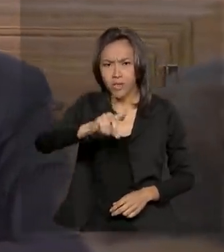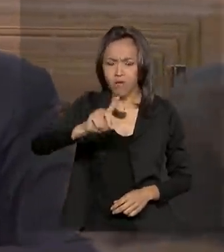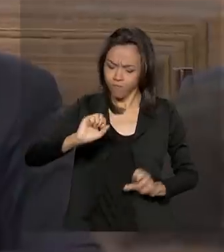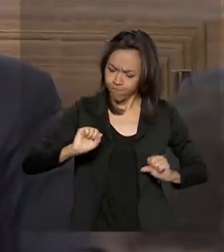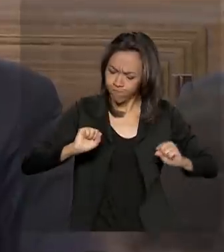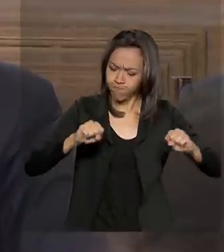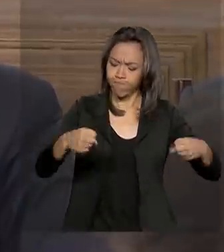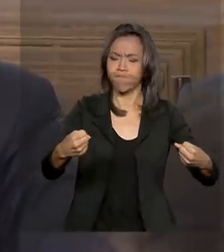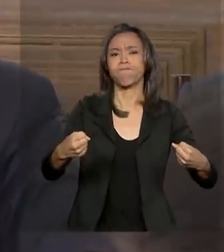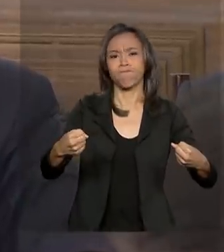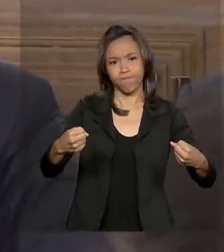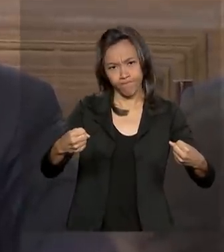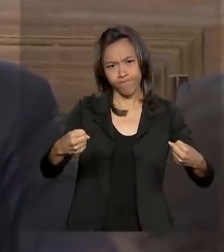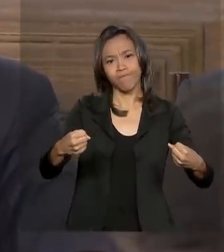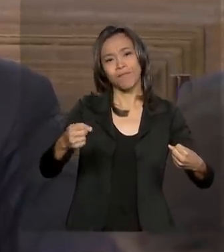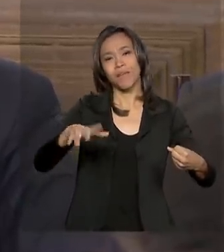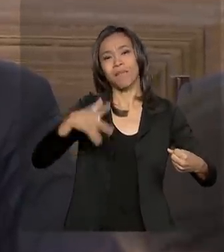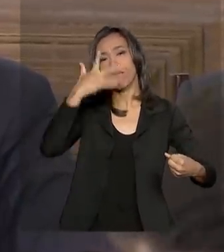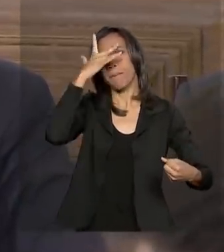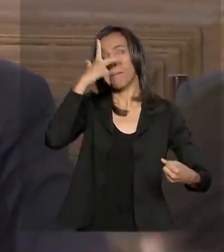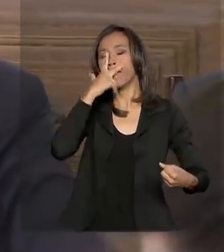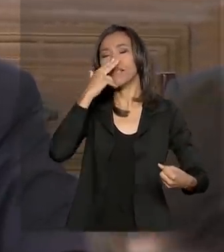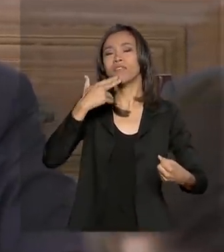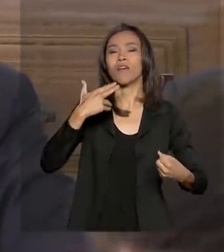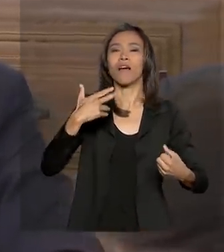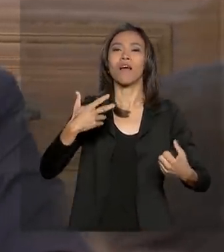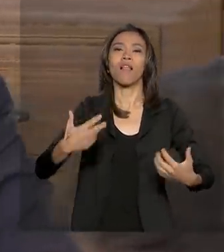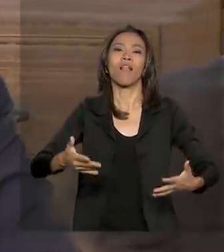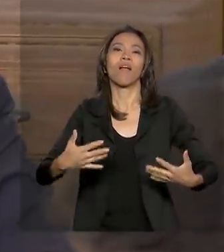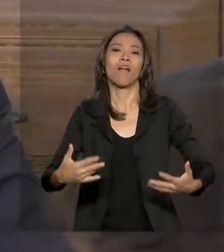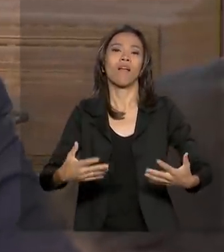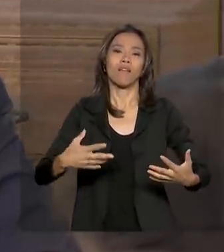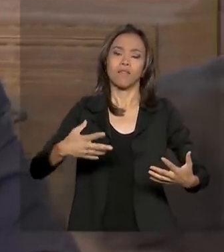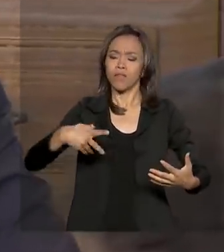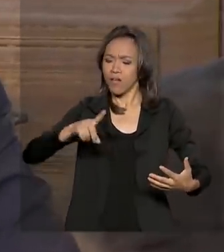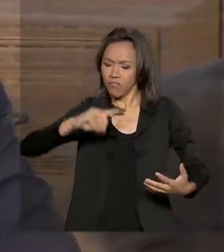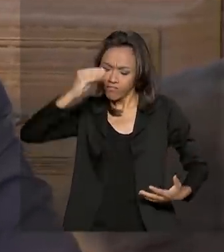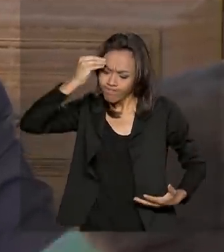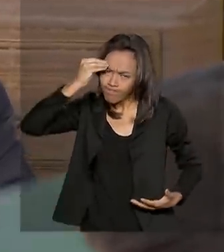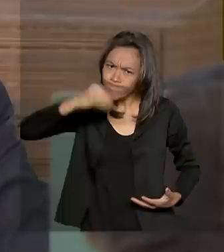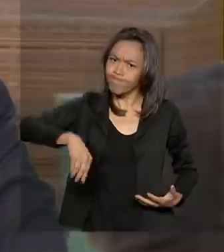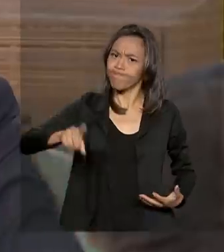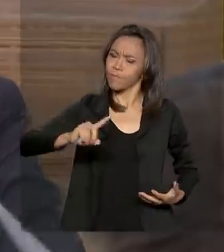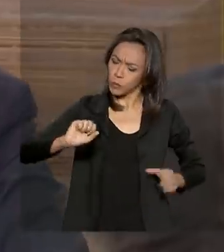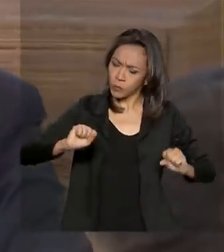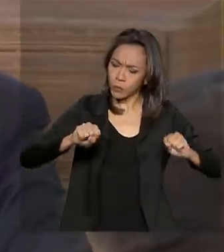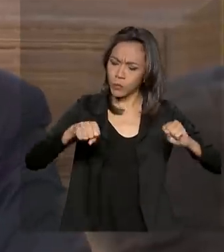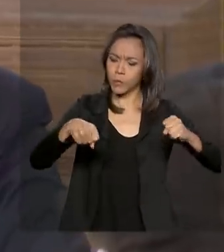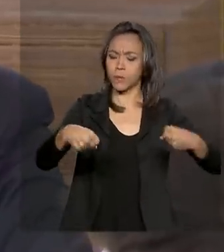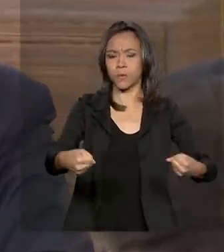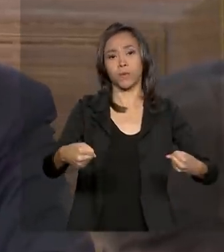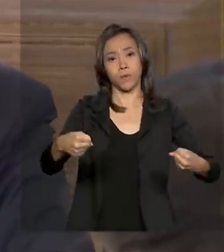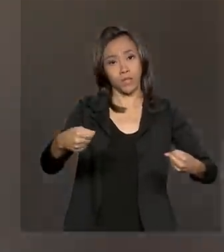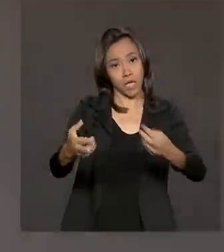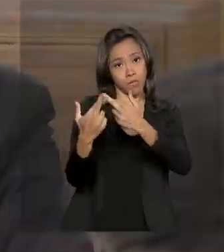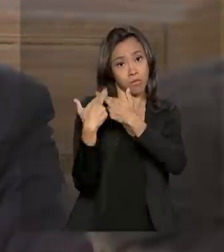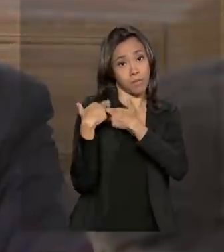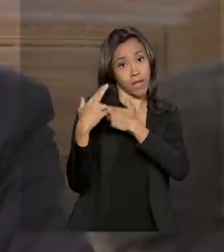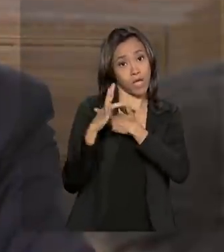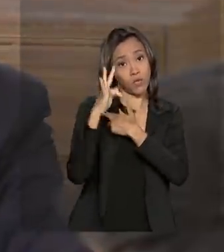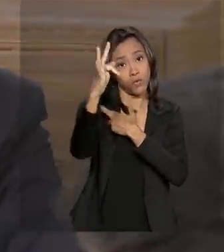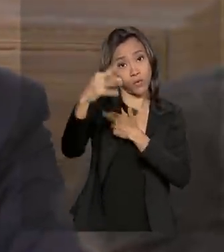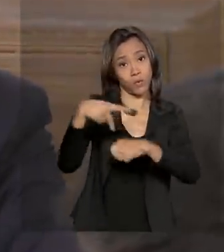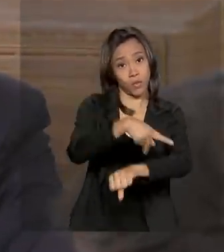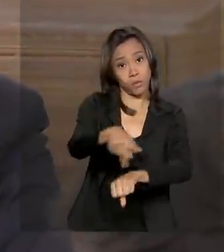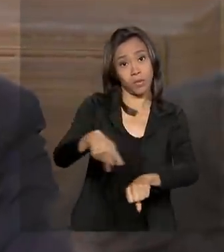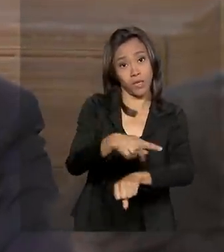tendência é dar uma relaxada porque nós temos tremenda responsabilidade e futuro da nação não teremos outra chance deus